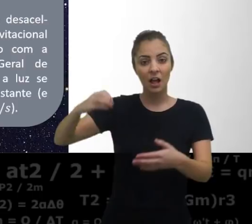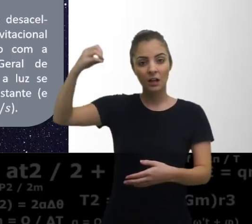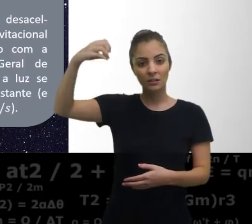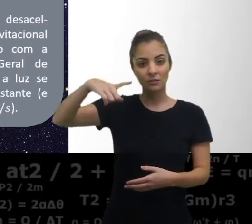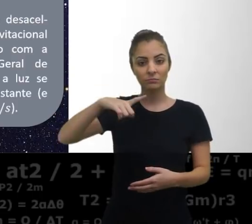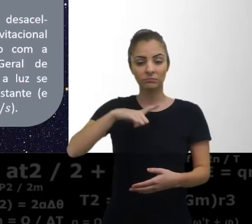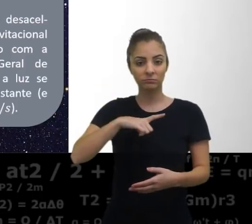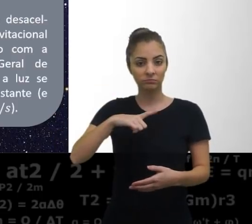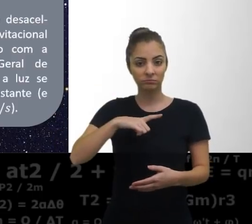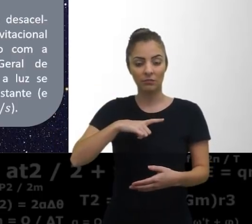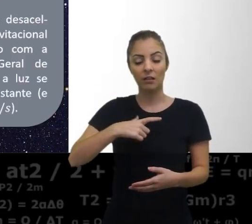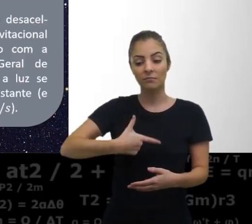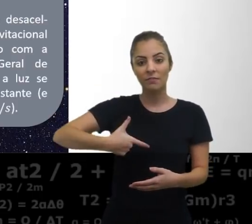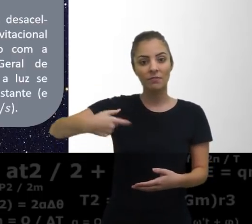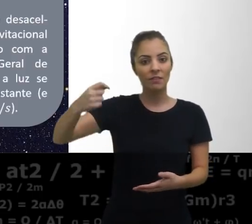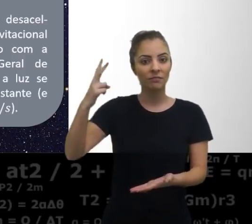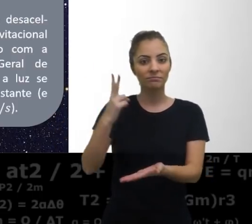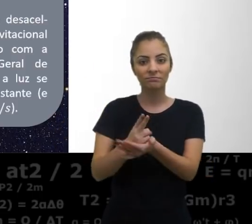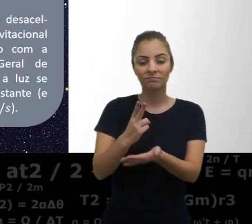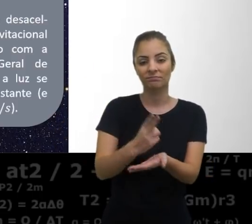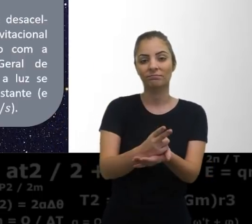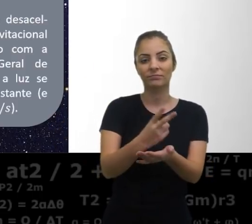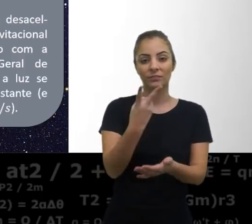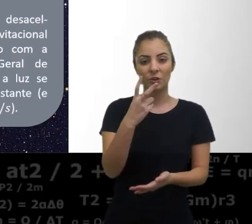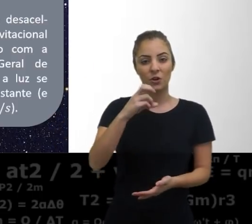com uma velocidade constante, de